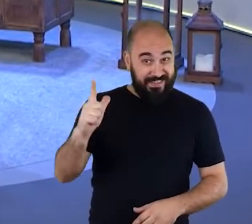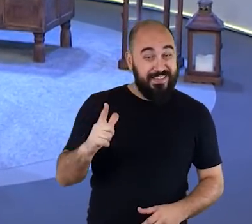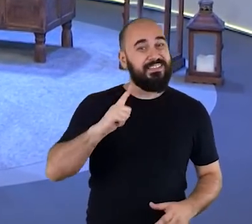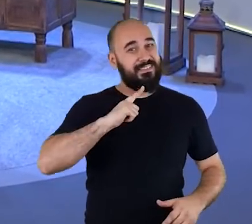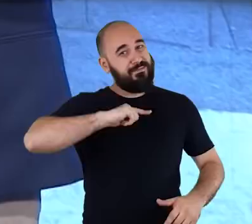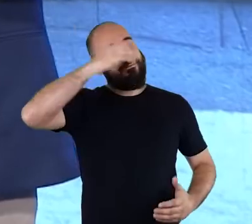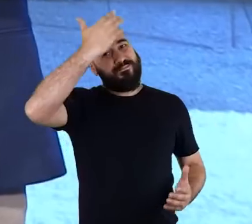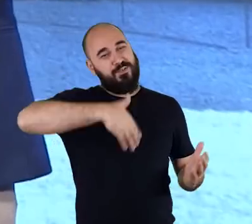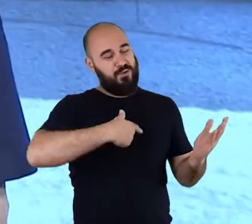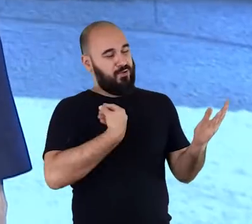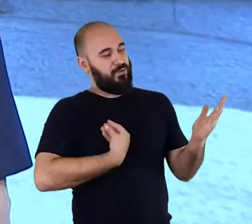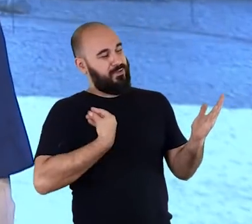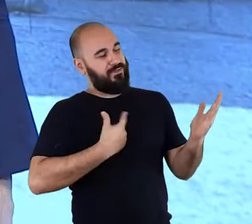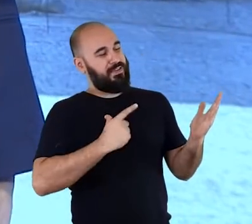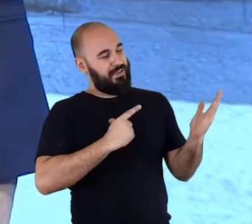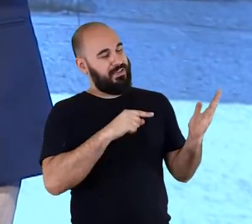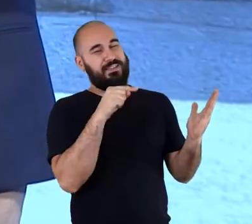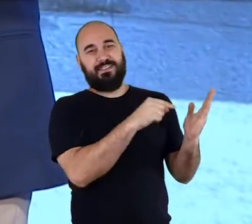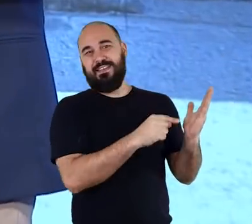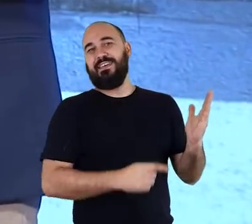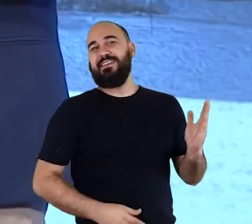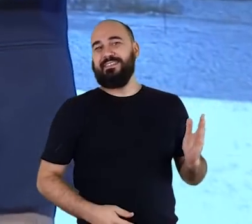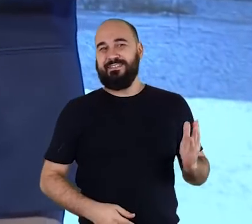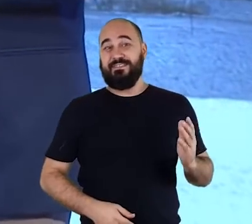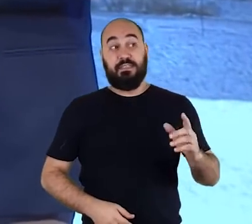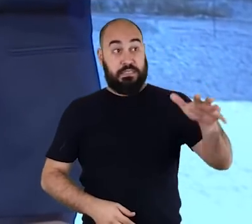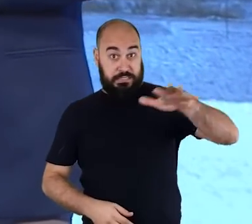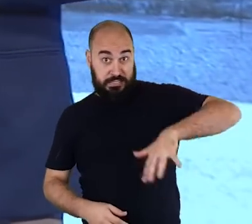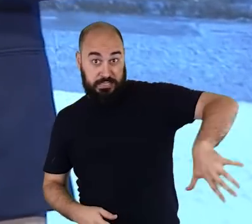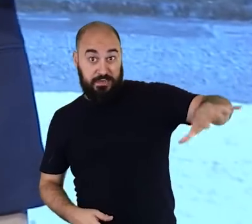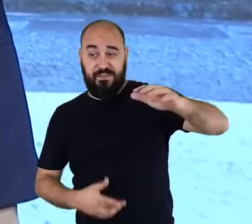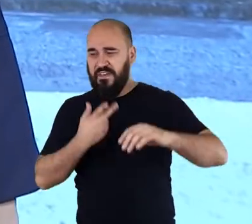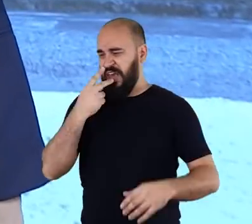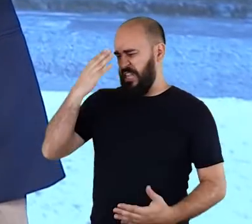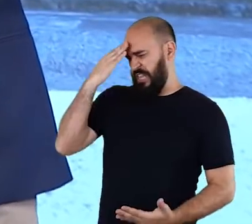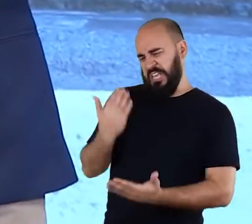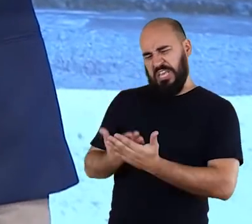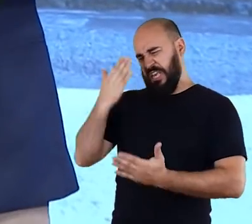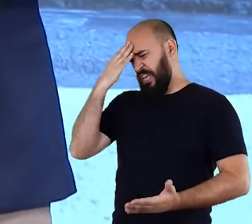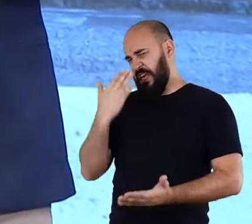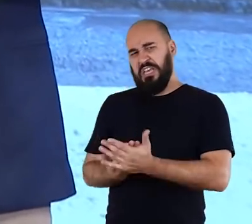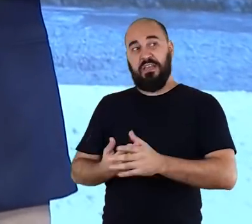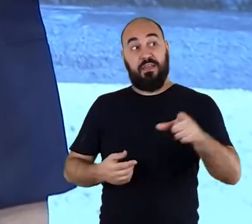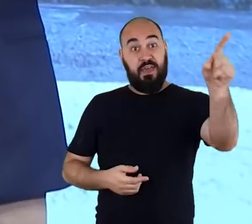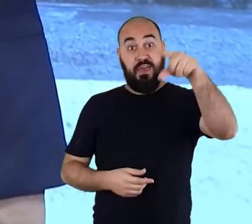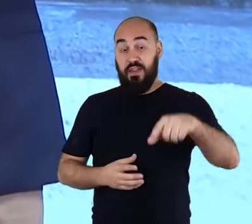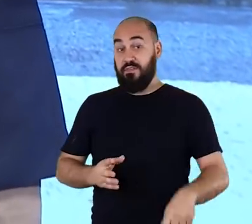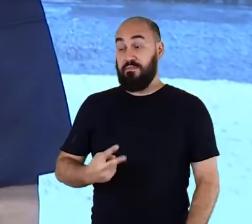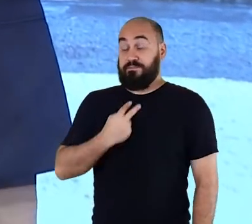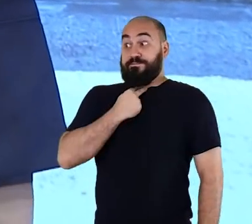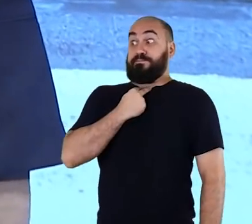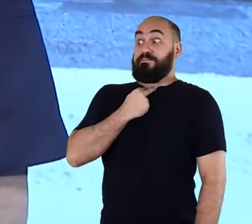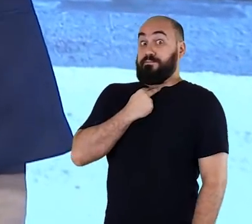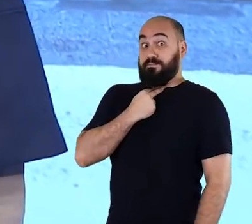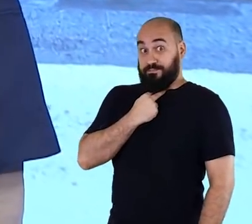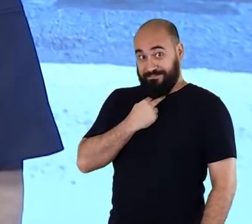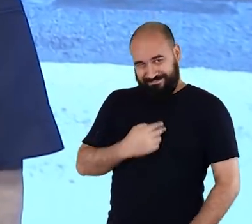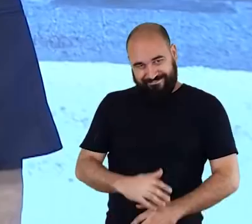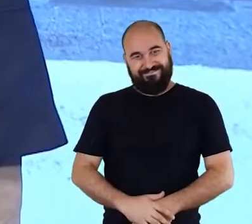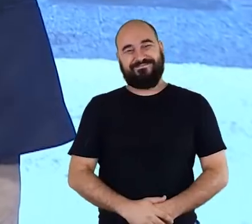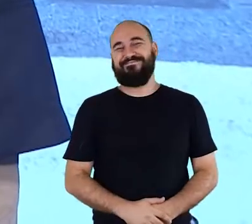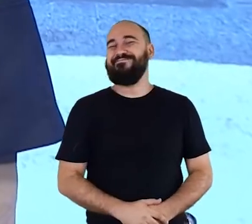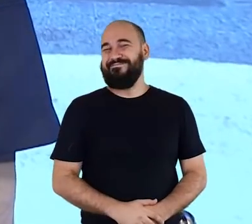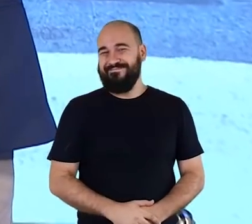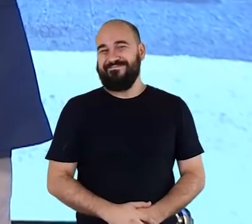existido. Você pode acreditar na história da Bíblia. E sendo essa história confiável, a teologia que se assenta